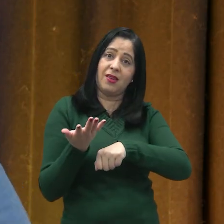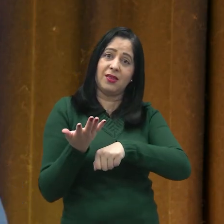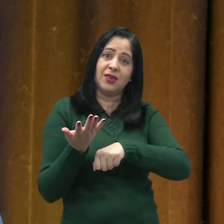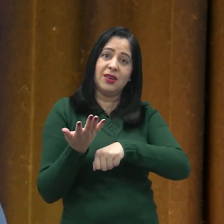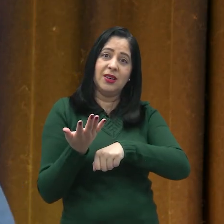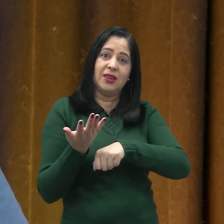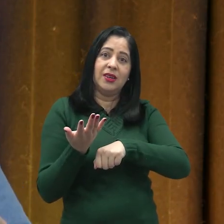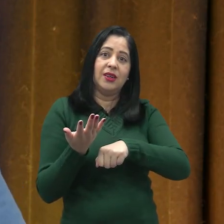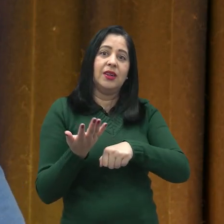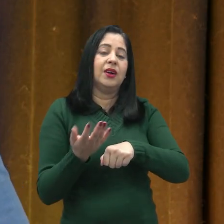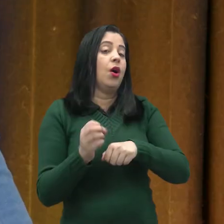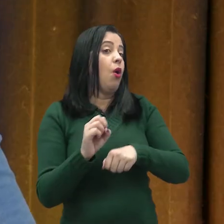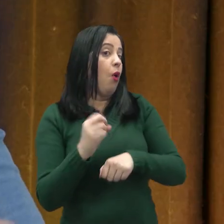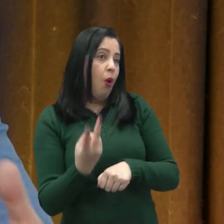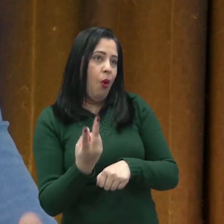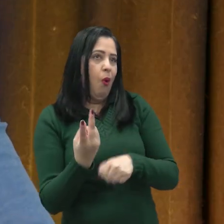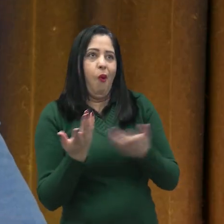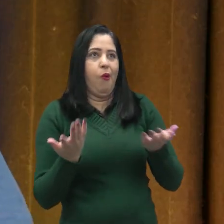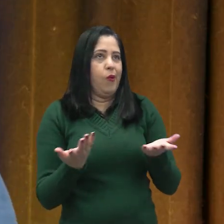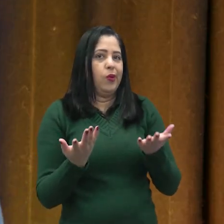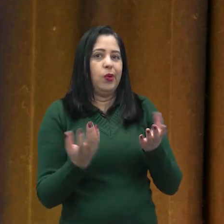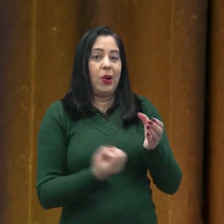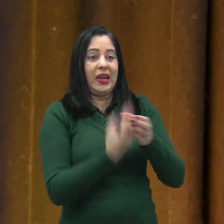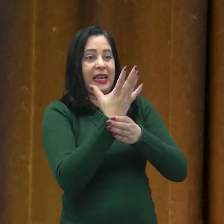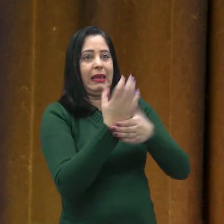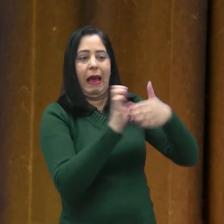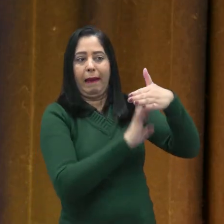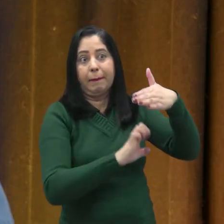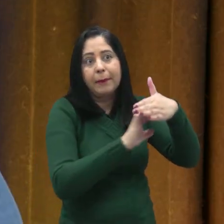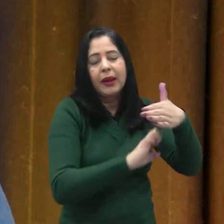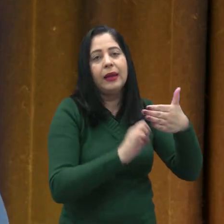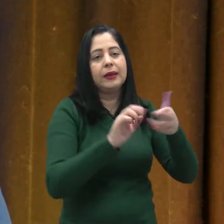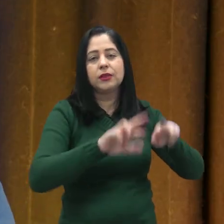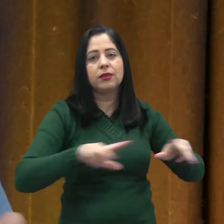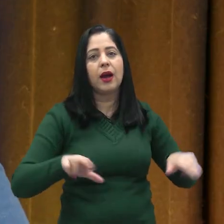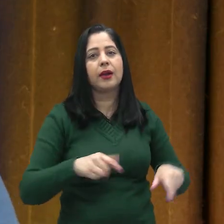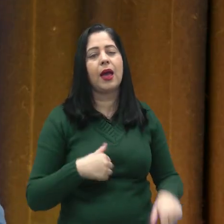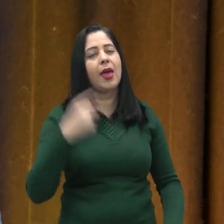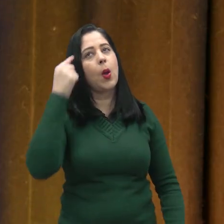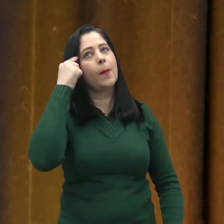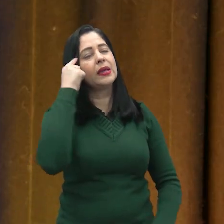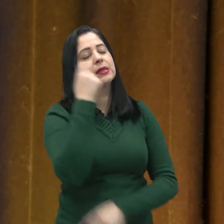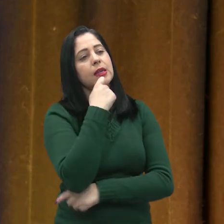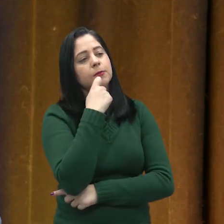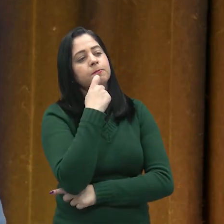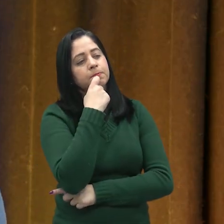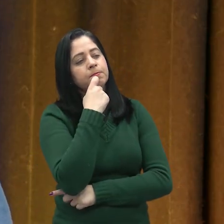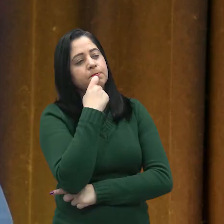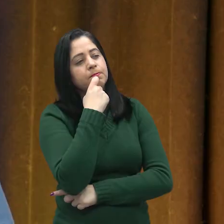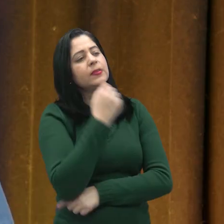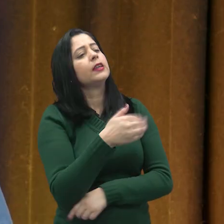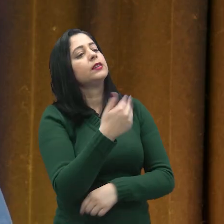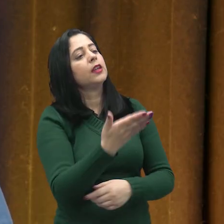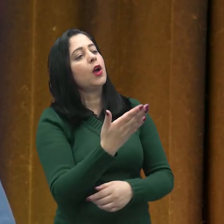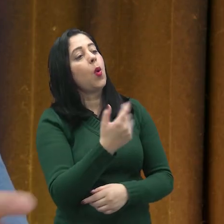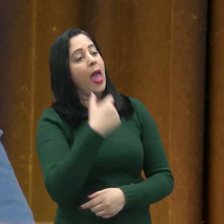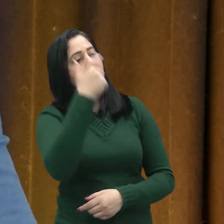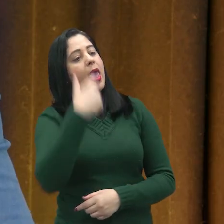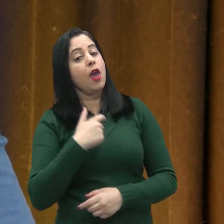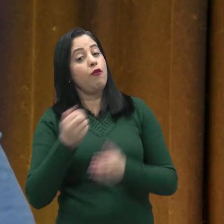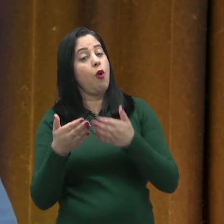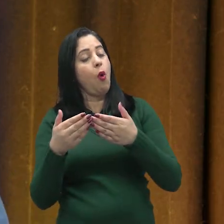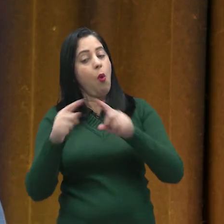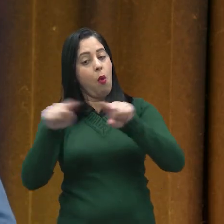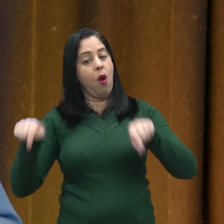da vida, né, em questão de empreendedorismo, aonde você quer caminhar. E ali, naquele momento, eu definia. Falei, pai, vou abrir